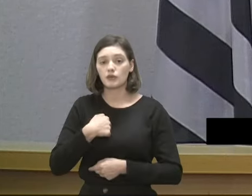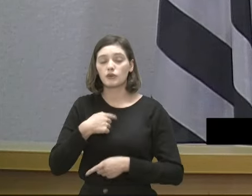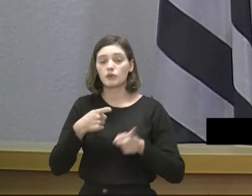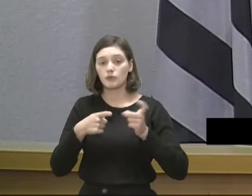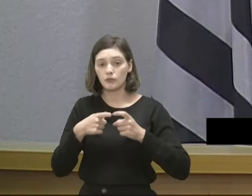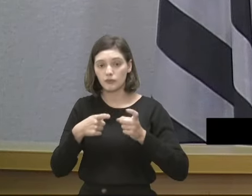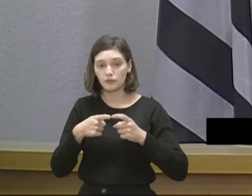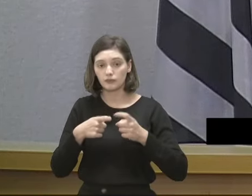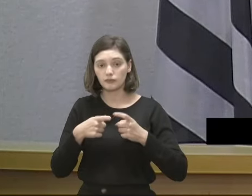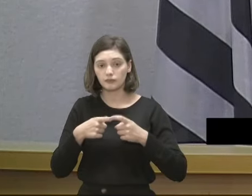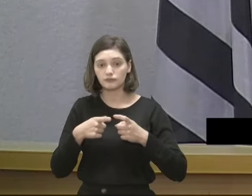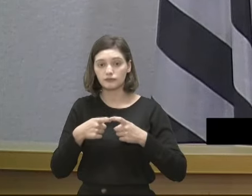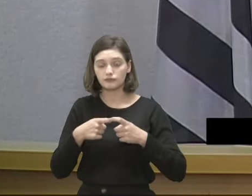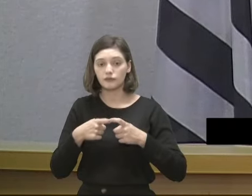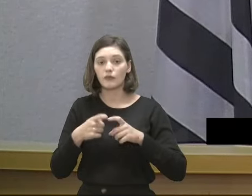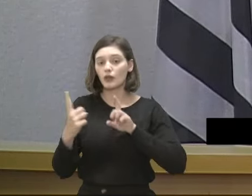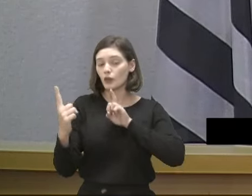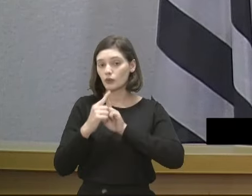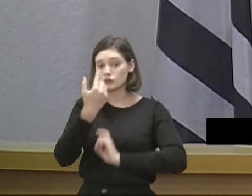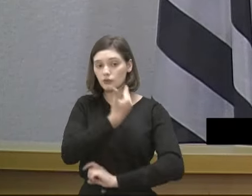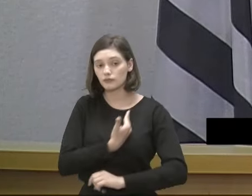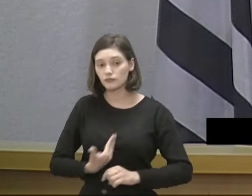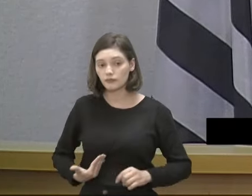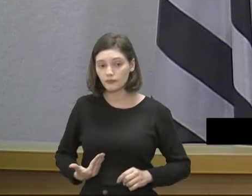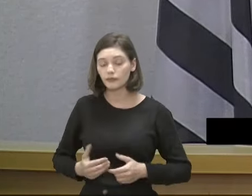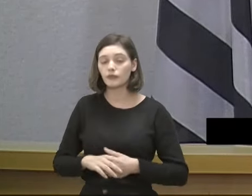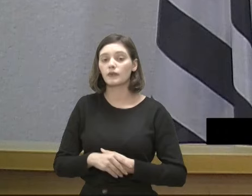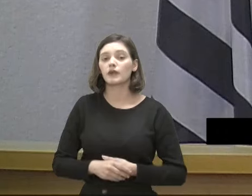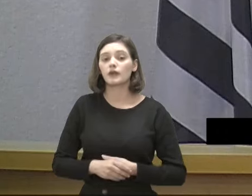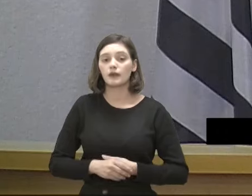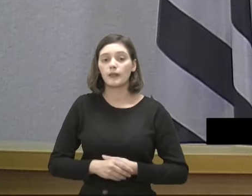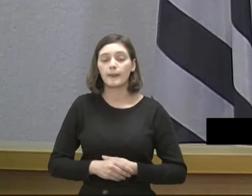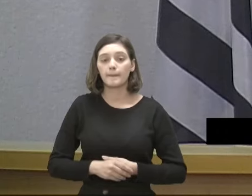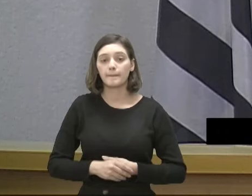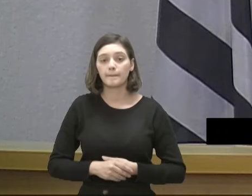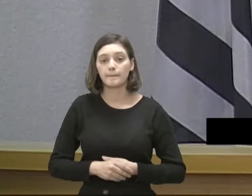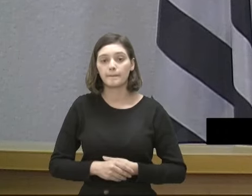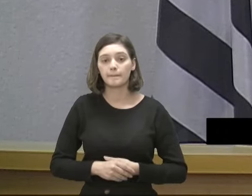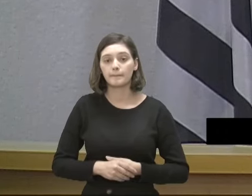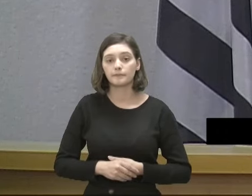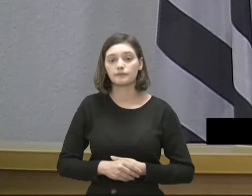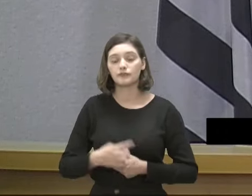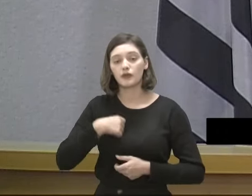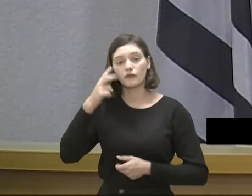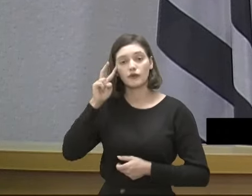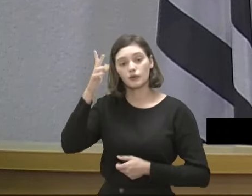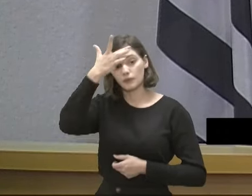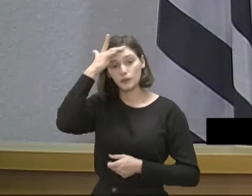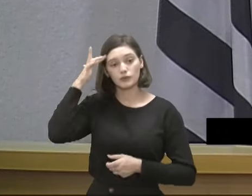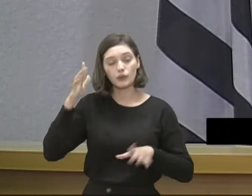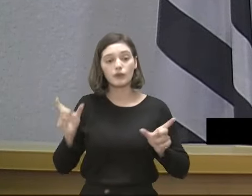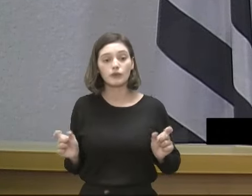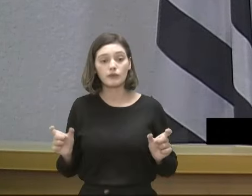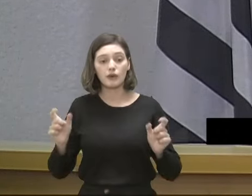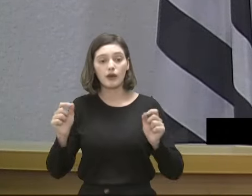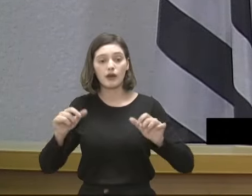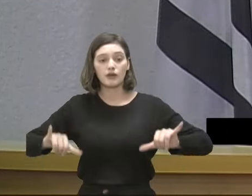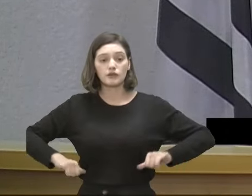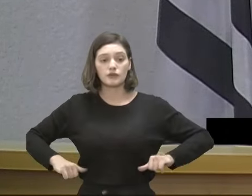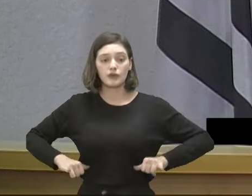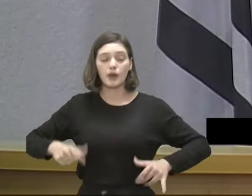quando eu estou lá passando em consulta pública, consulta médica, desculpe, eu vejo pessoas com câncer sofrendo,